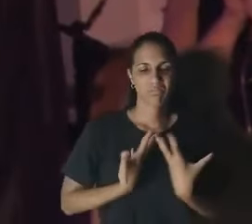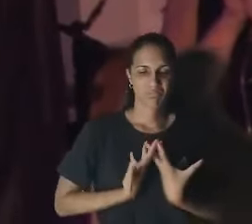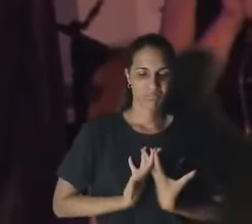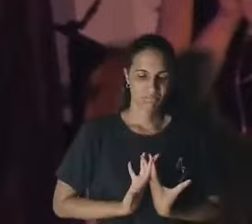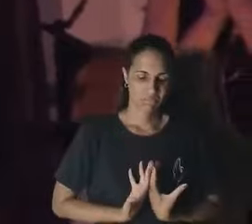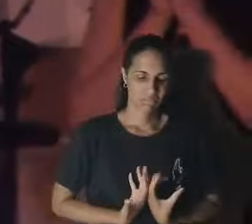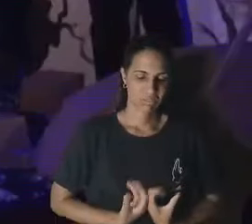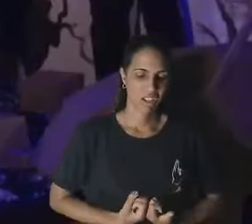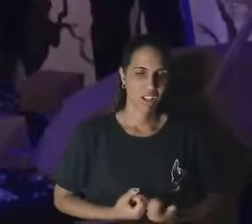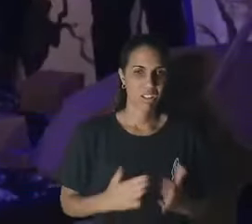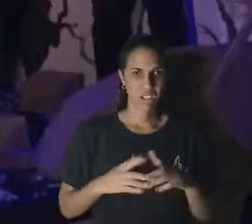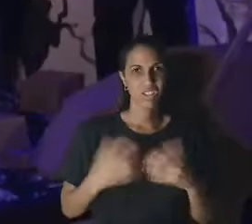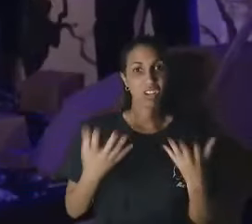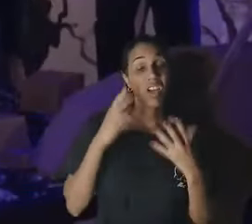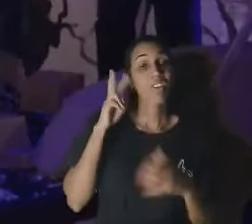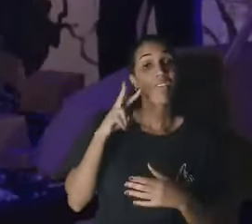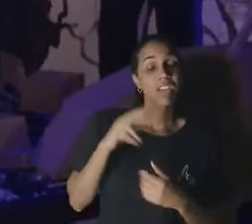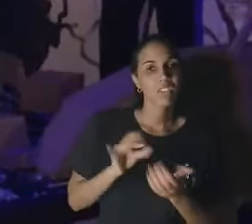Amor,